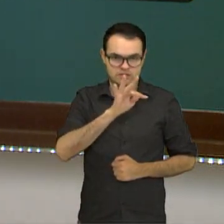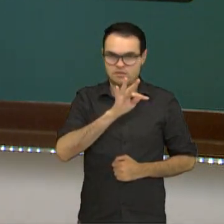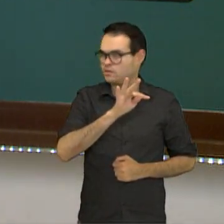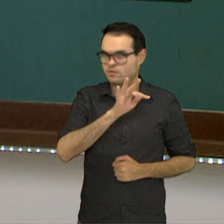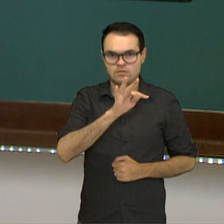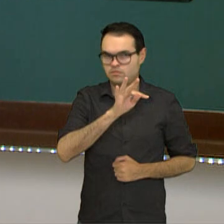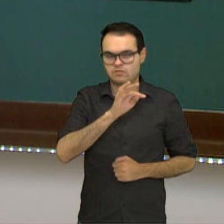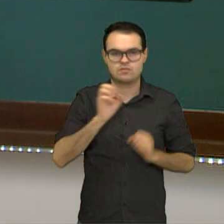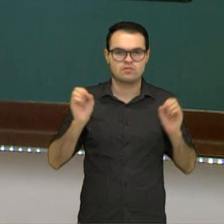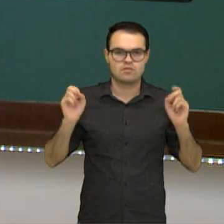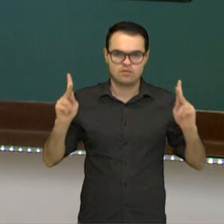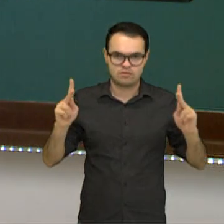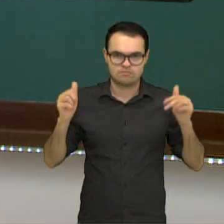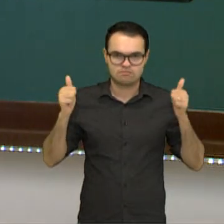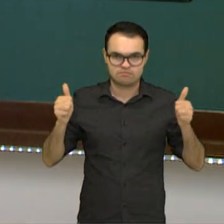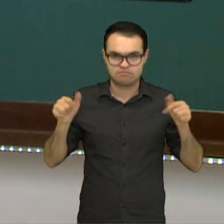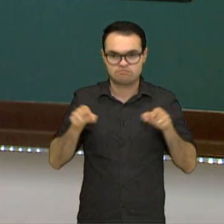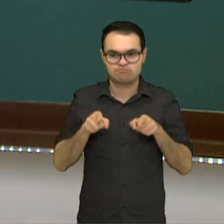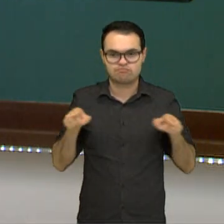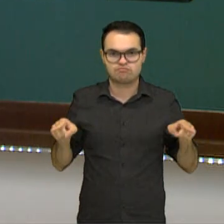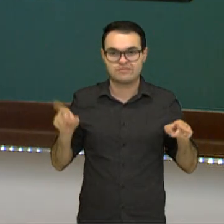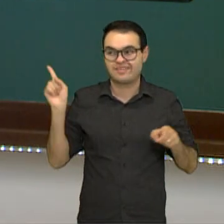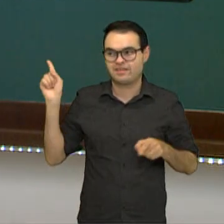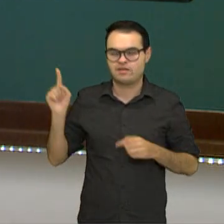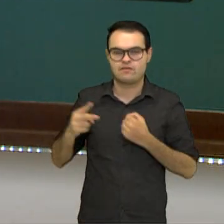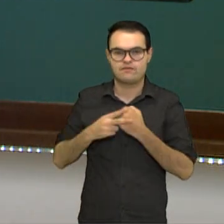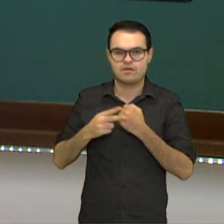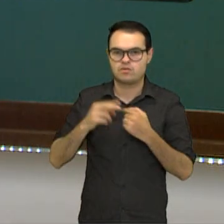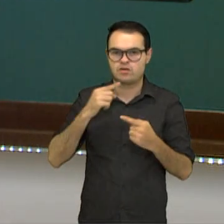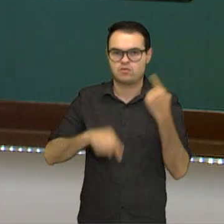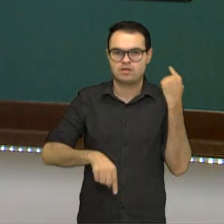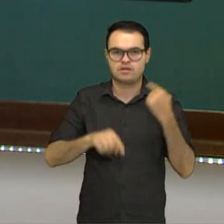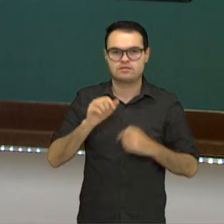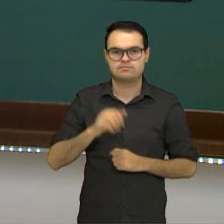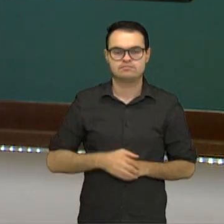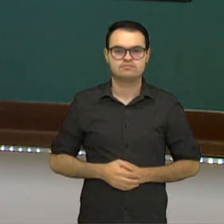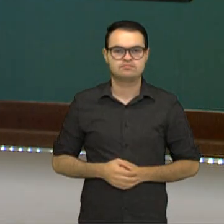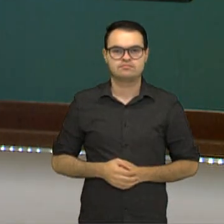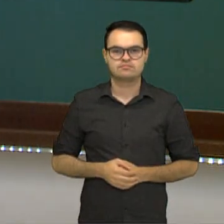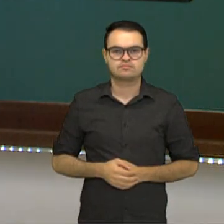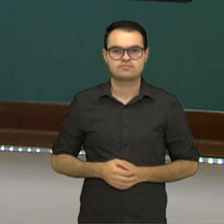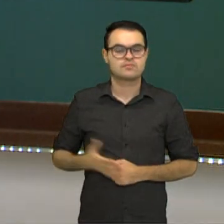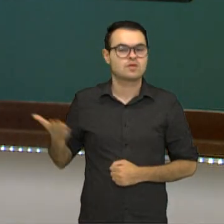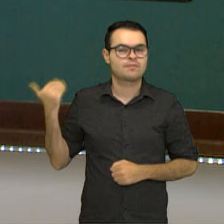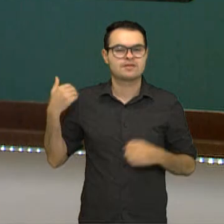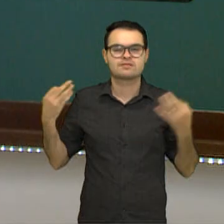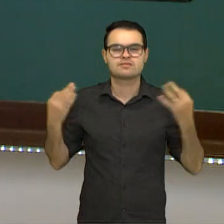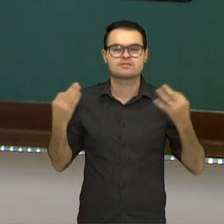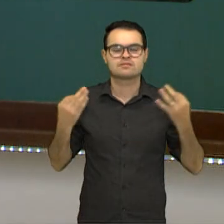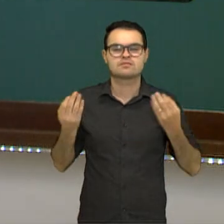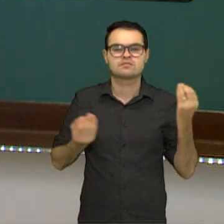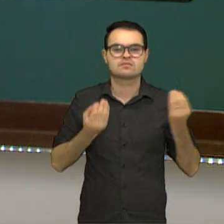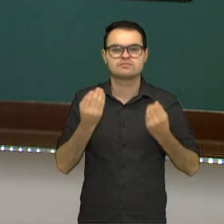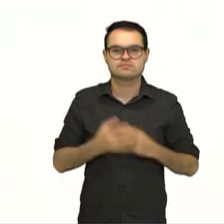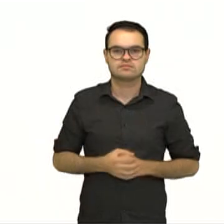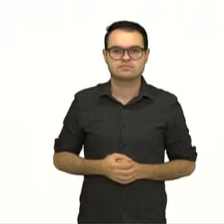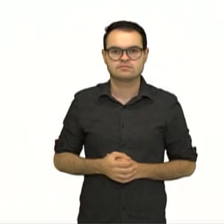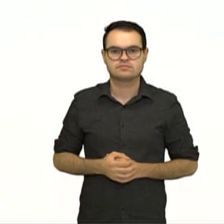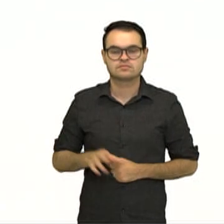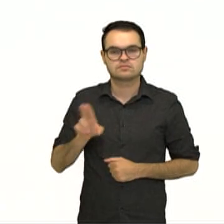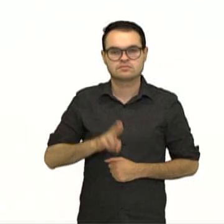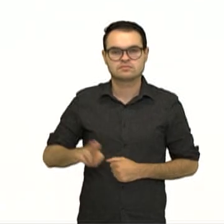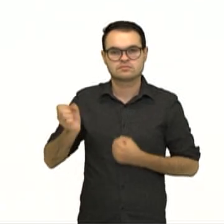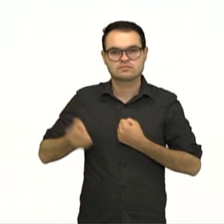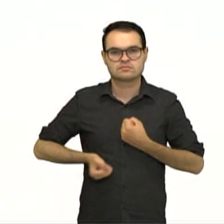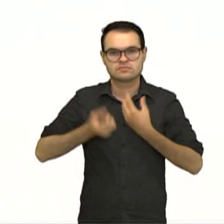verbo para o passado. Naquele caso ali, ele é um verbo irregular. E o passado perfeito? Ele é usado para expressar